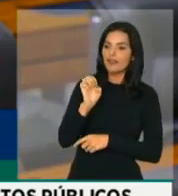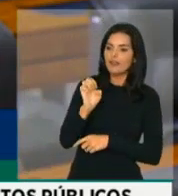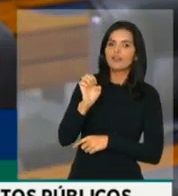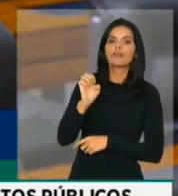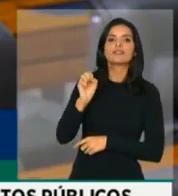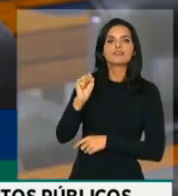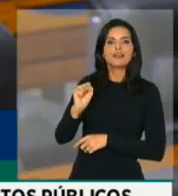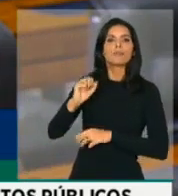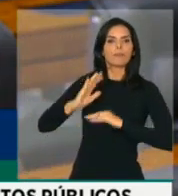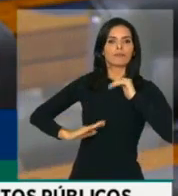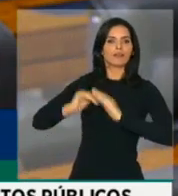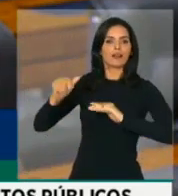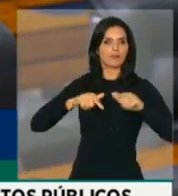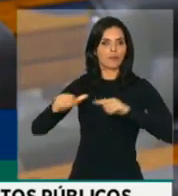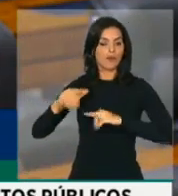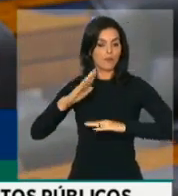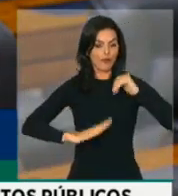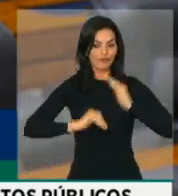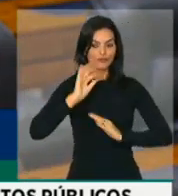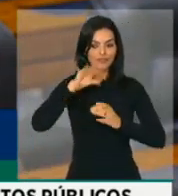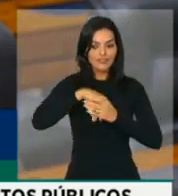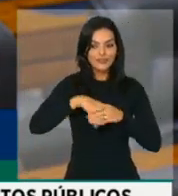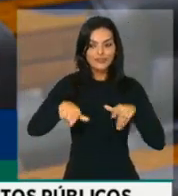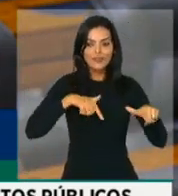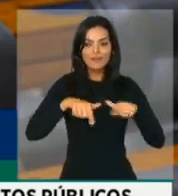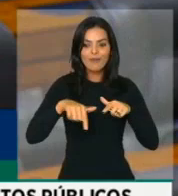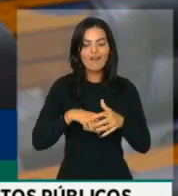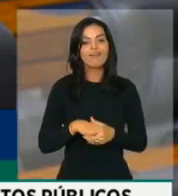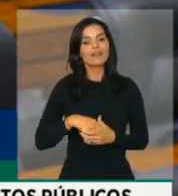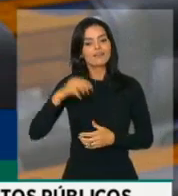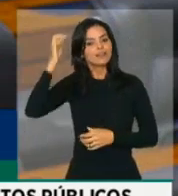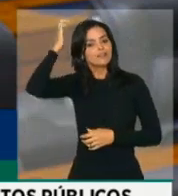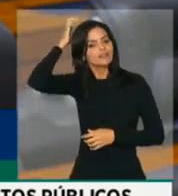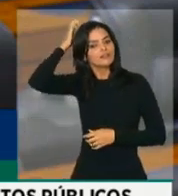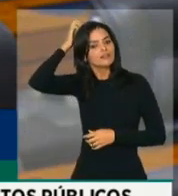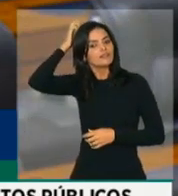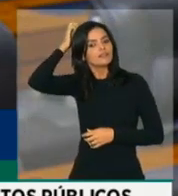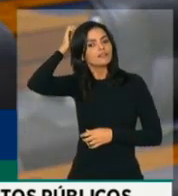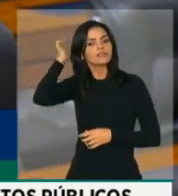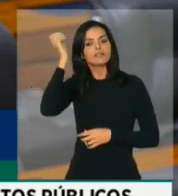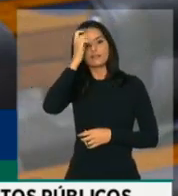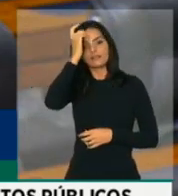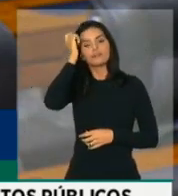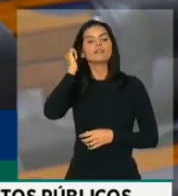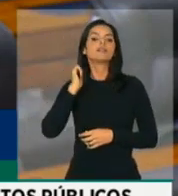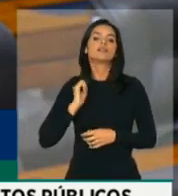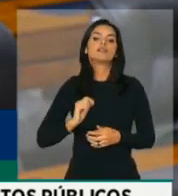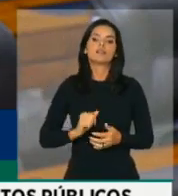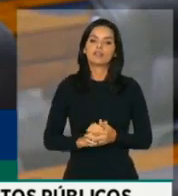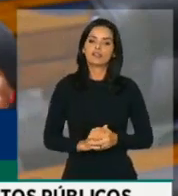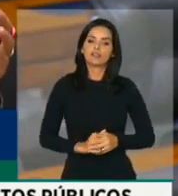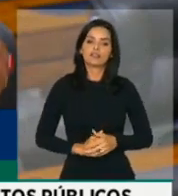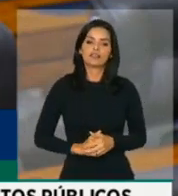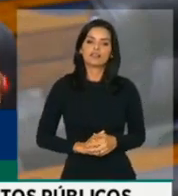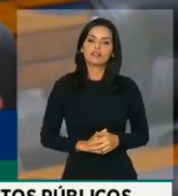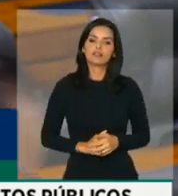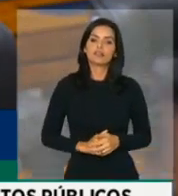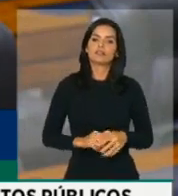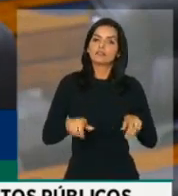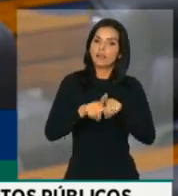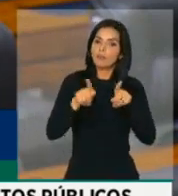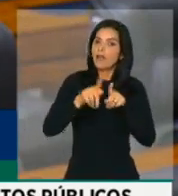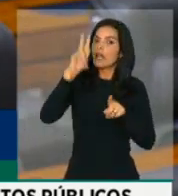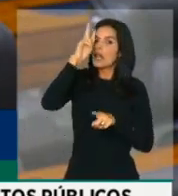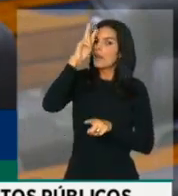por fim, só mais 10 segundos que eu vou passar desse 1 minuto, eu sei que Vossa Excelência está aguardando a votação, então vai me deixar. Queria lembrar